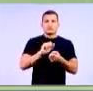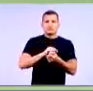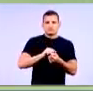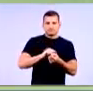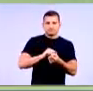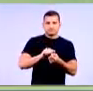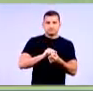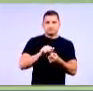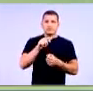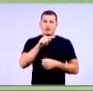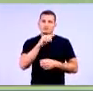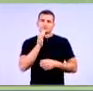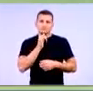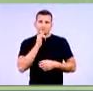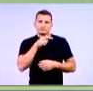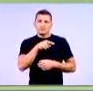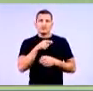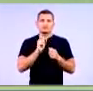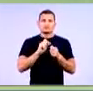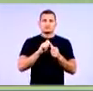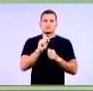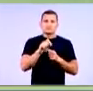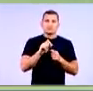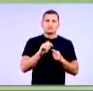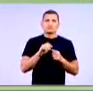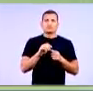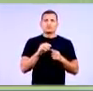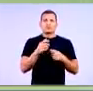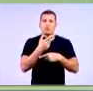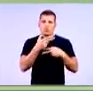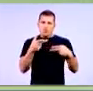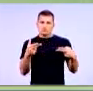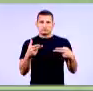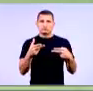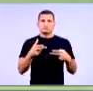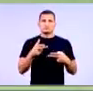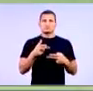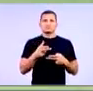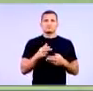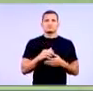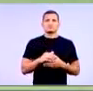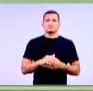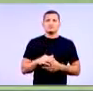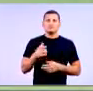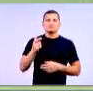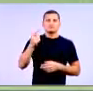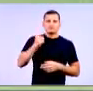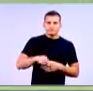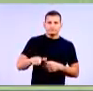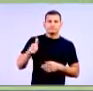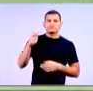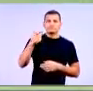para a gente dizer que ela realiza um conjunto de eventos que se repetem